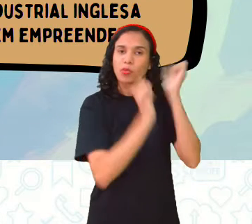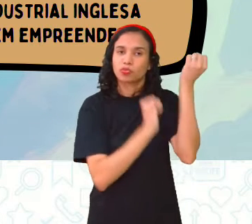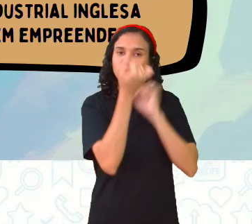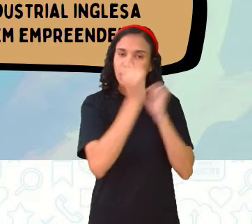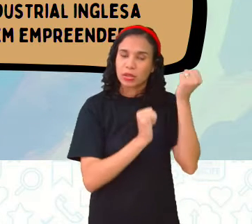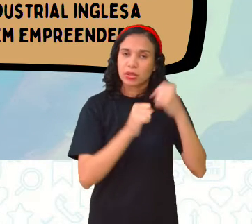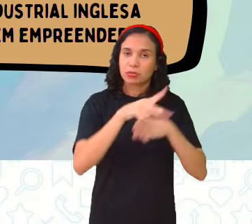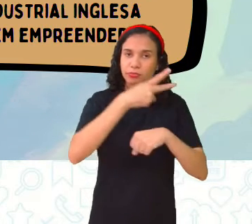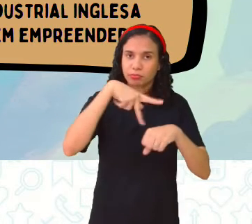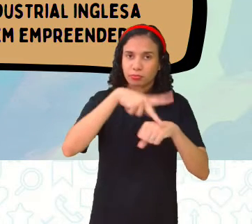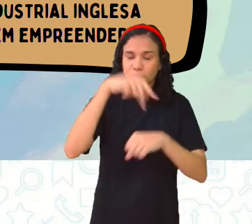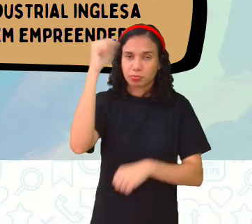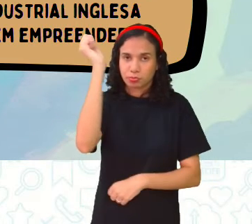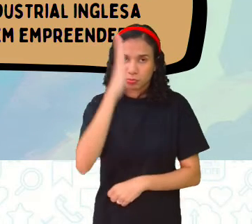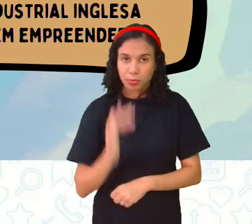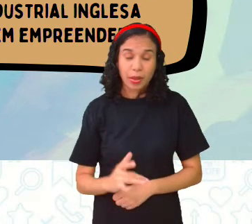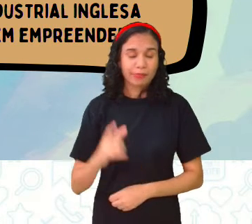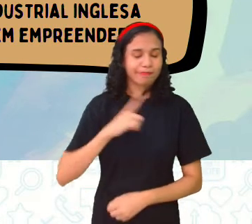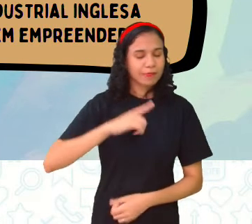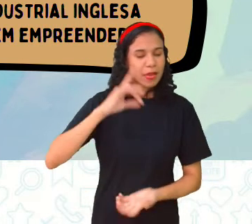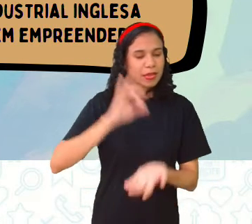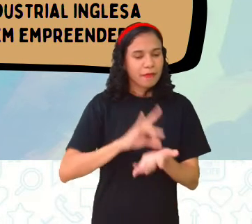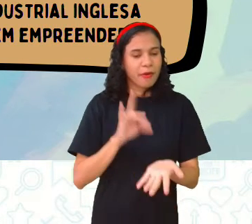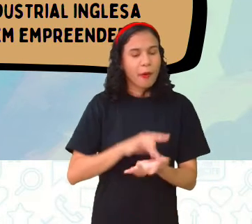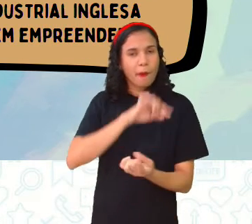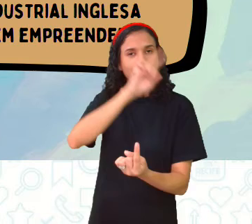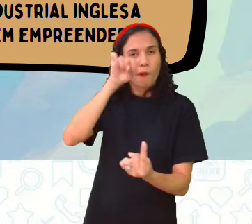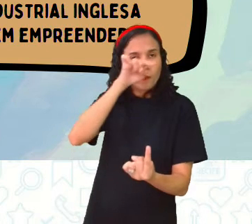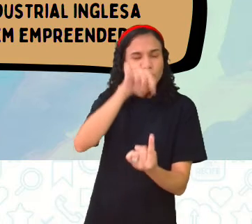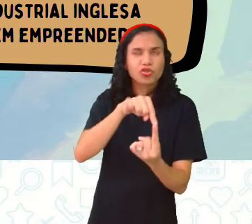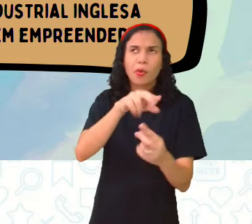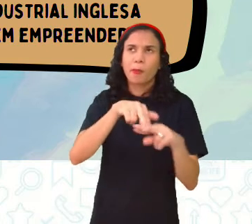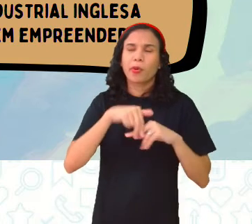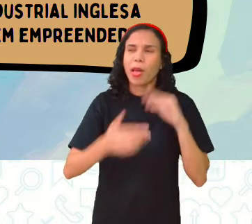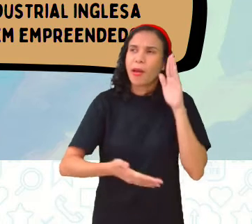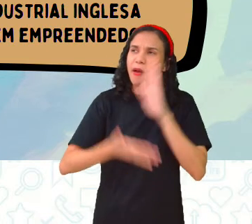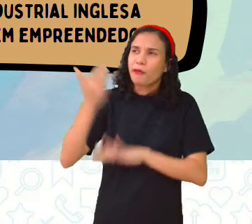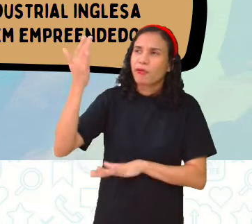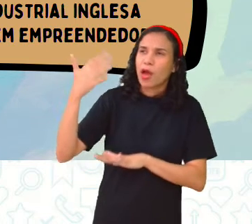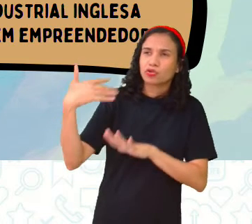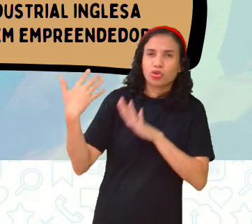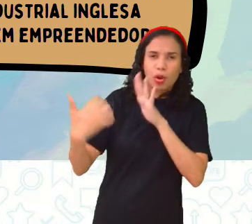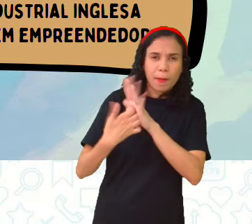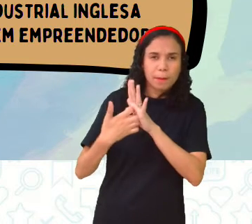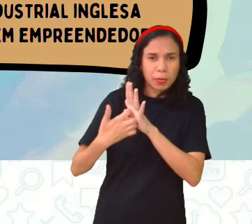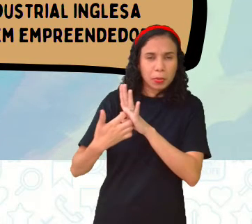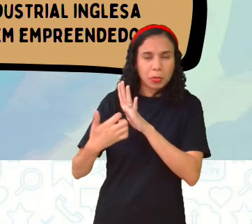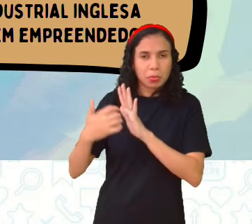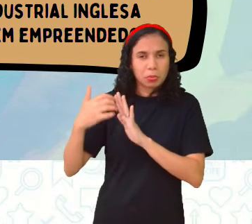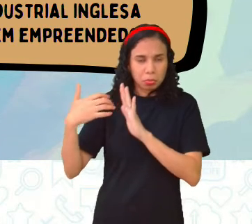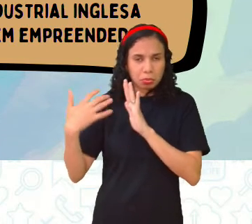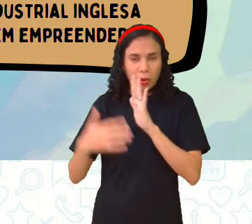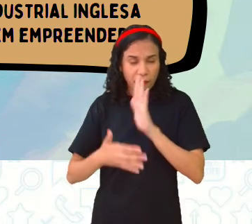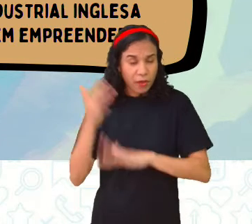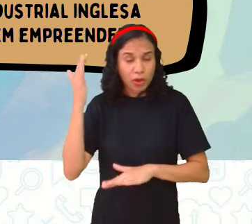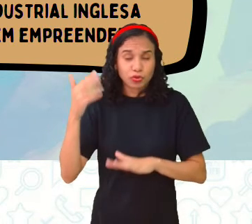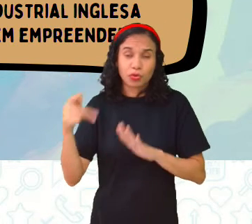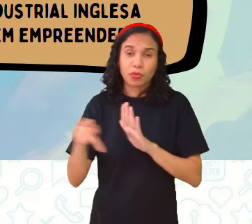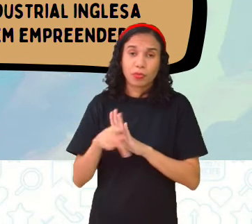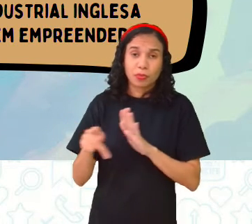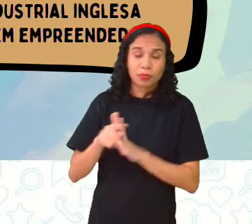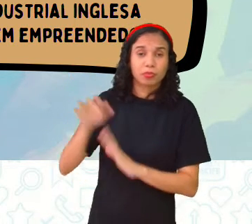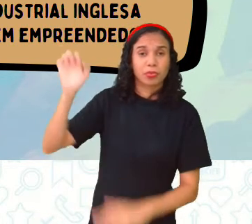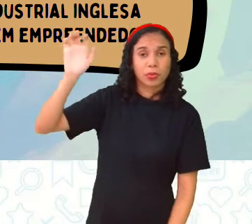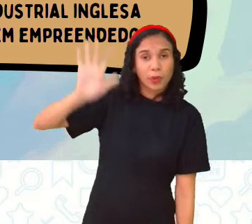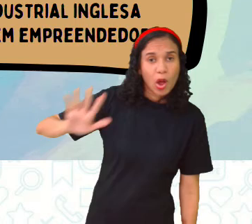Reinado, certo? Sua inspiração veio de uma viagem de negócios feita à Inglaterra, né? A sociedade